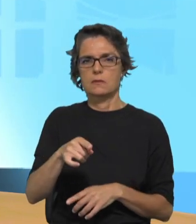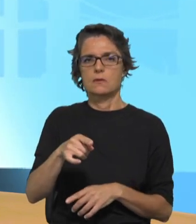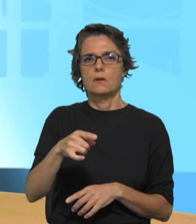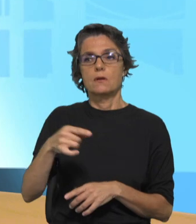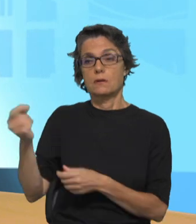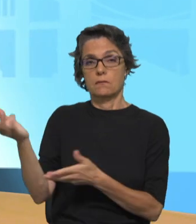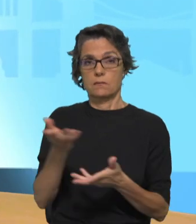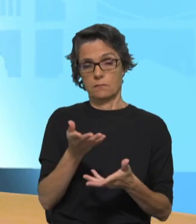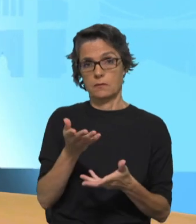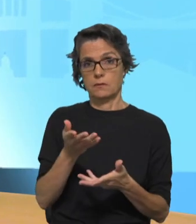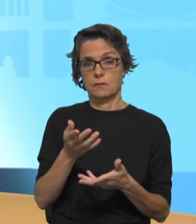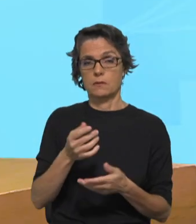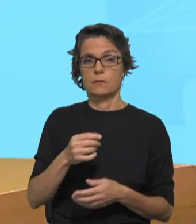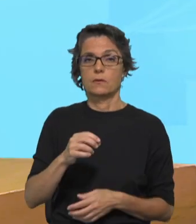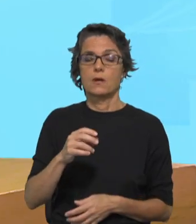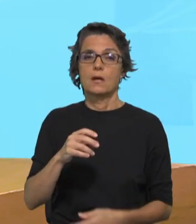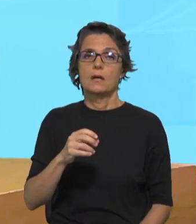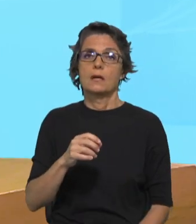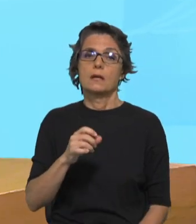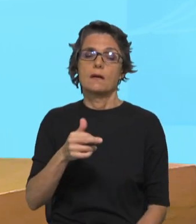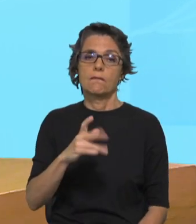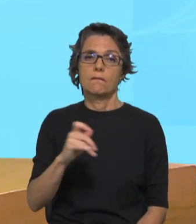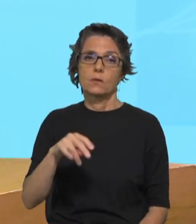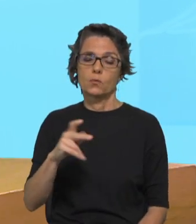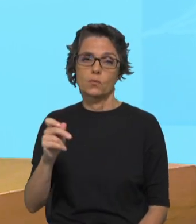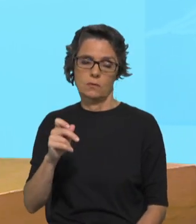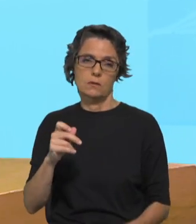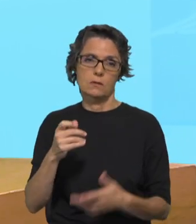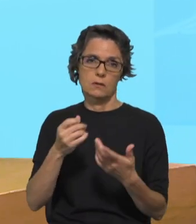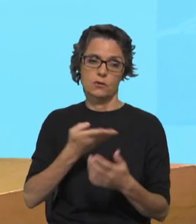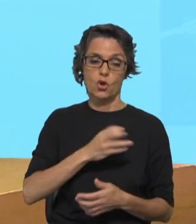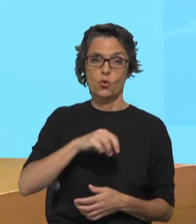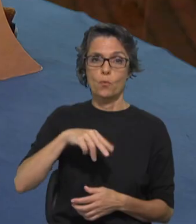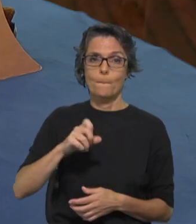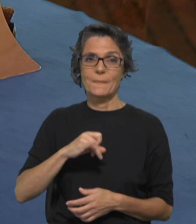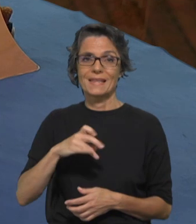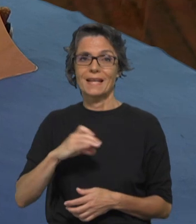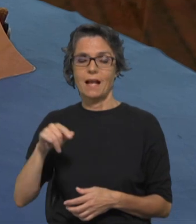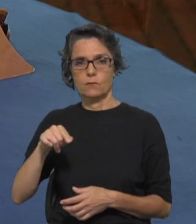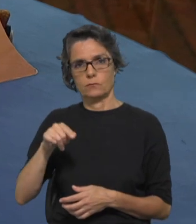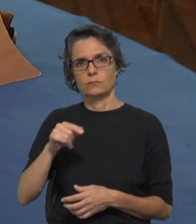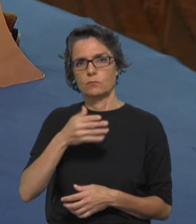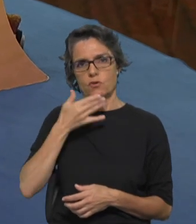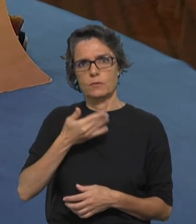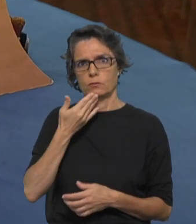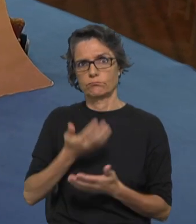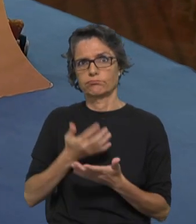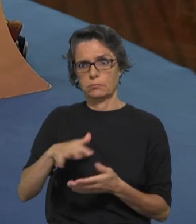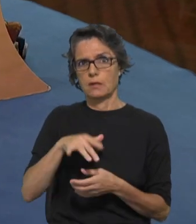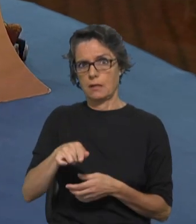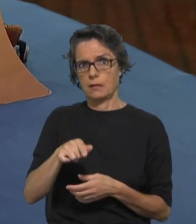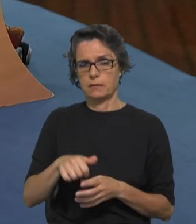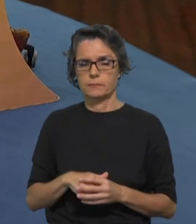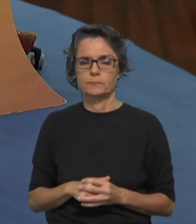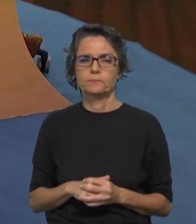experiência missionária. Muito boa tarde. Obrigado por estar aqui entre nós novamente, uma vez mais.